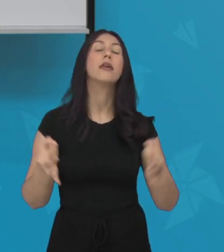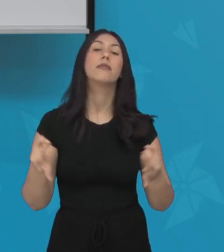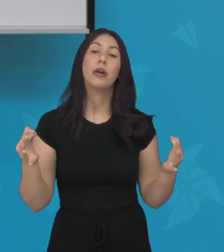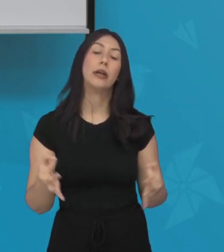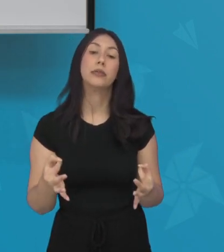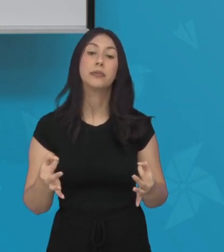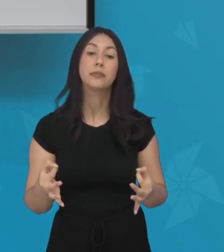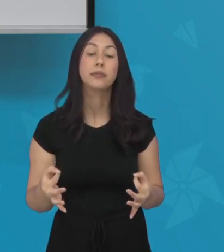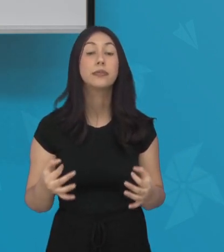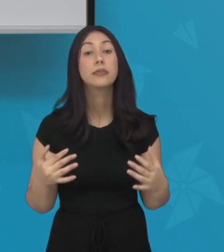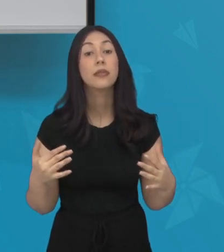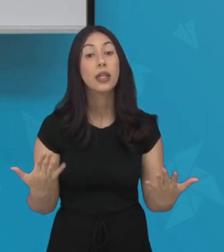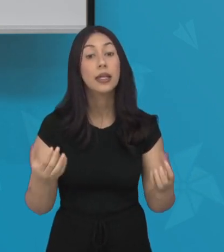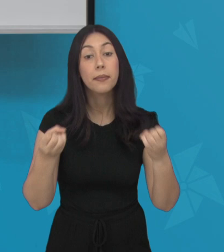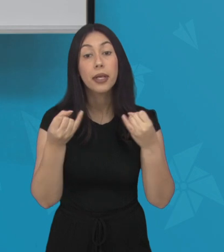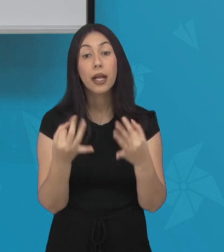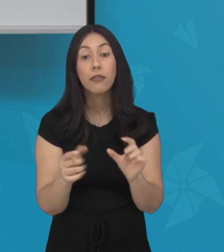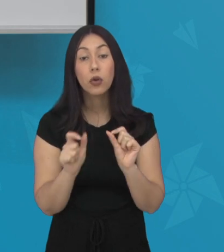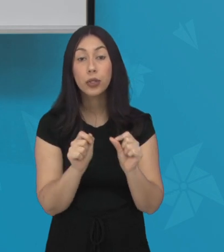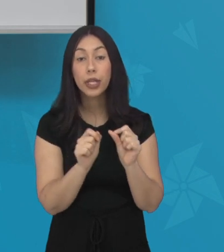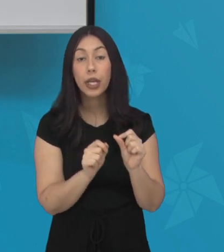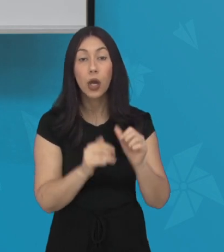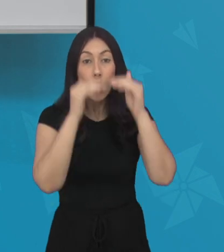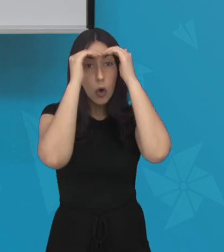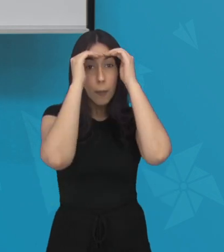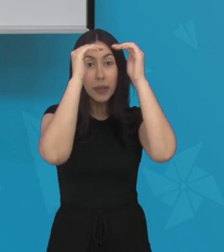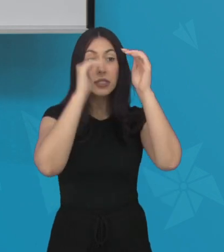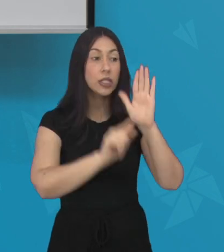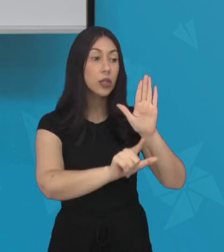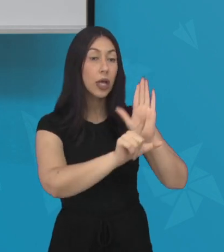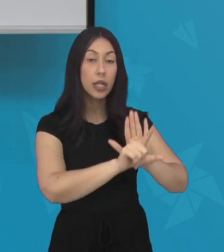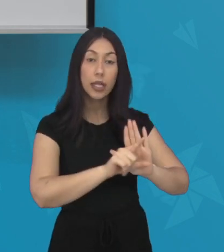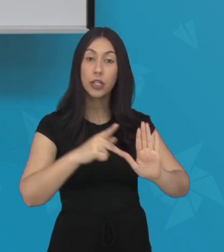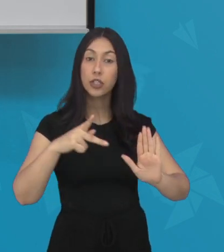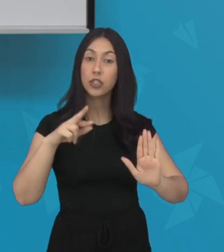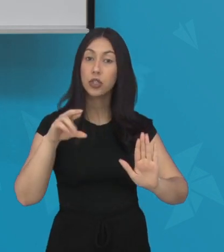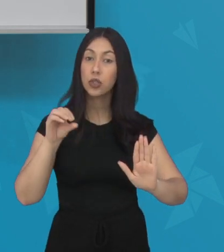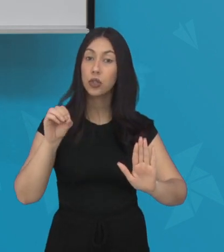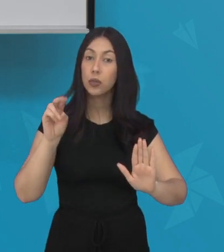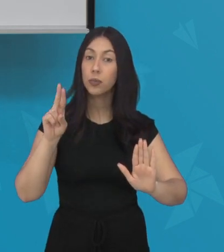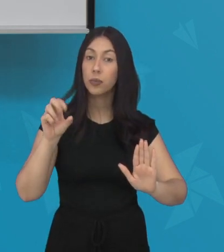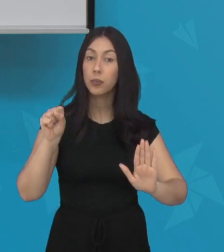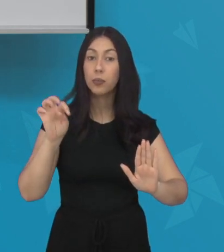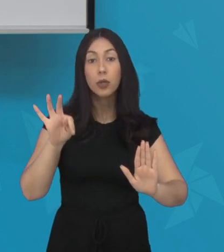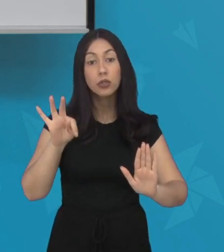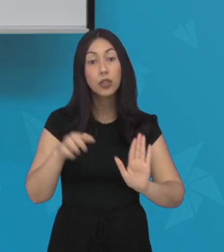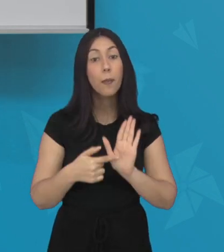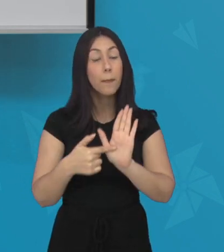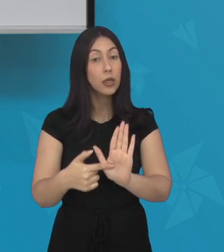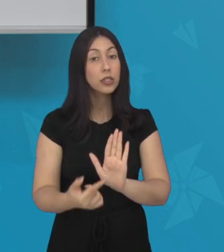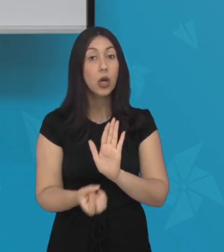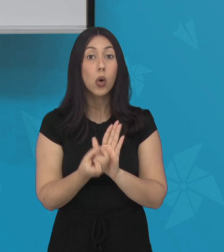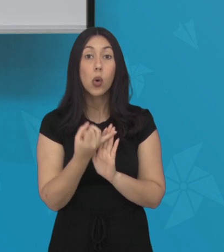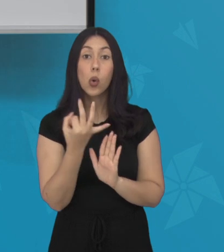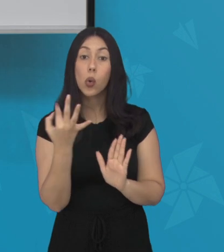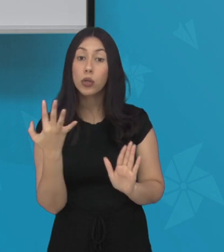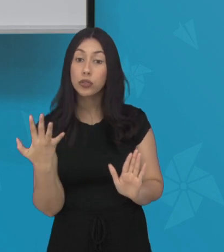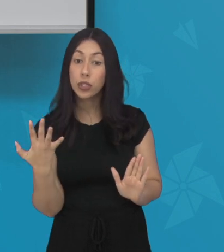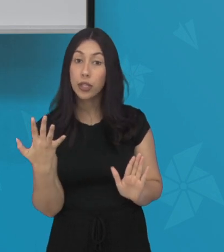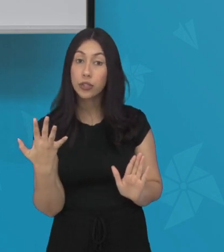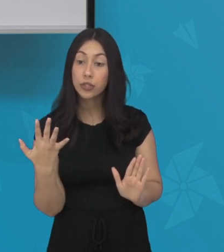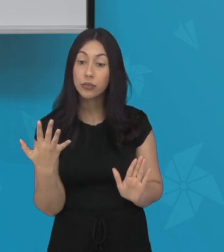balanceada, tudo bem? Aí ele falava assim: de acordo com a lei de Proust, temos que quantidade tal de ácido